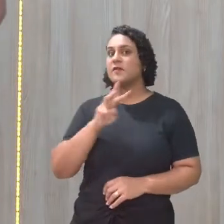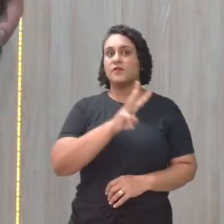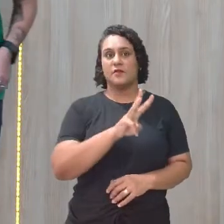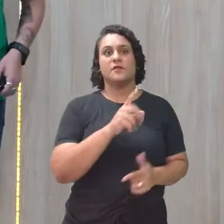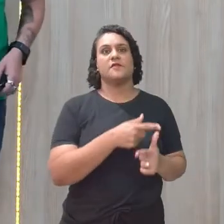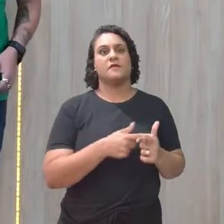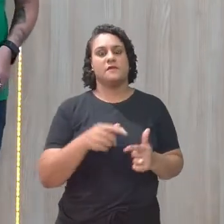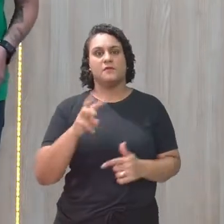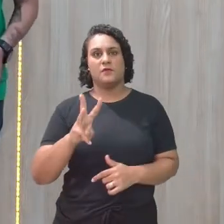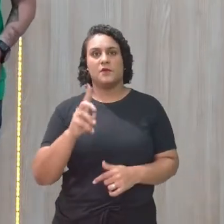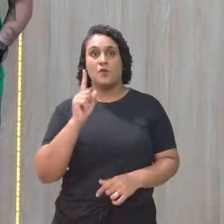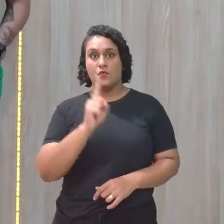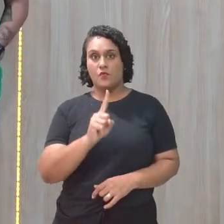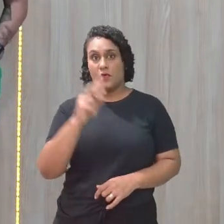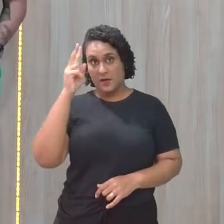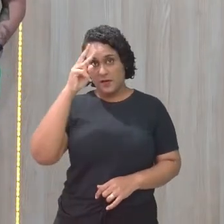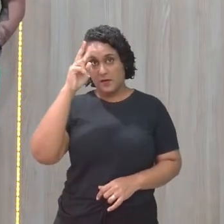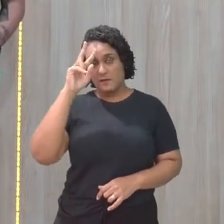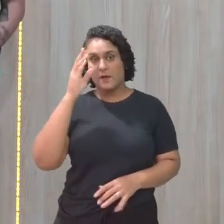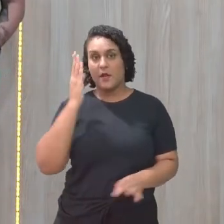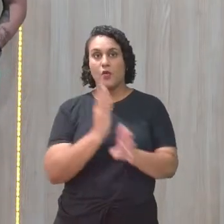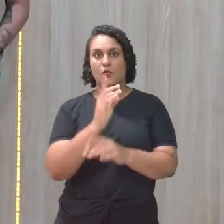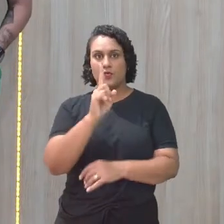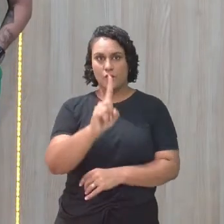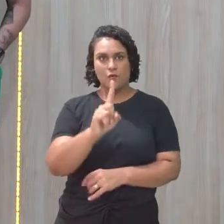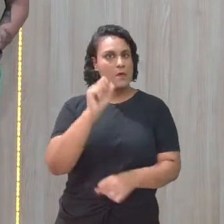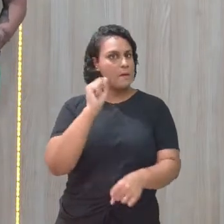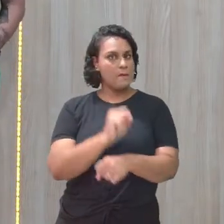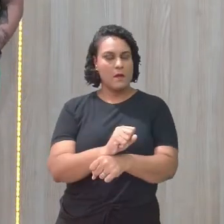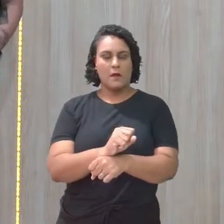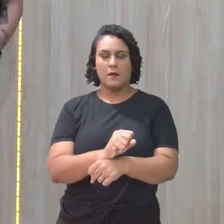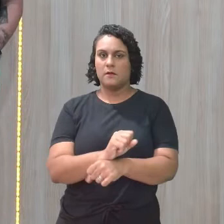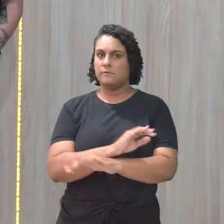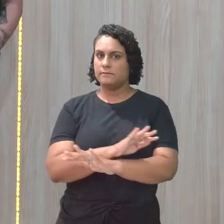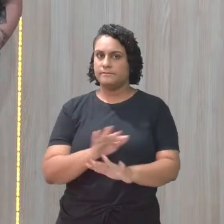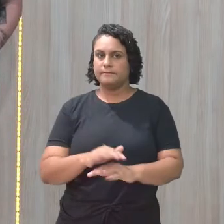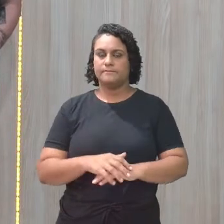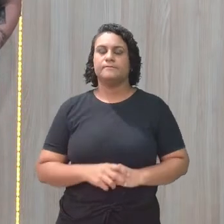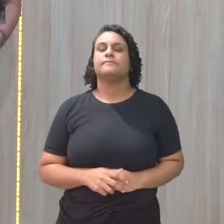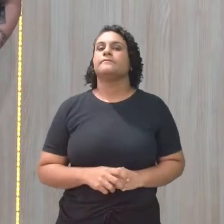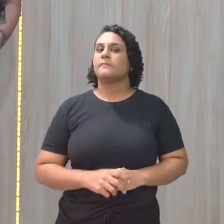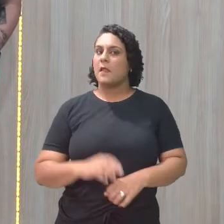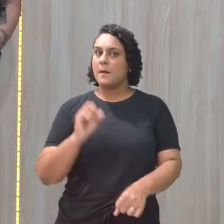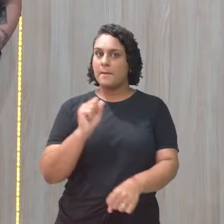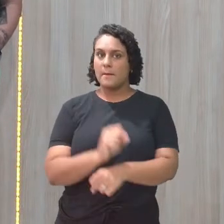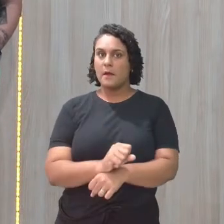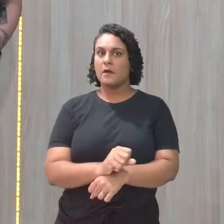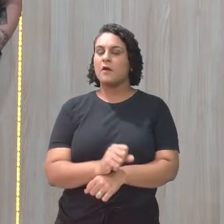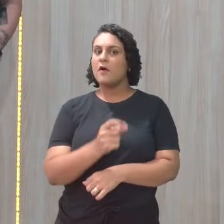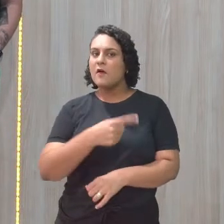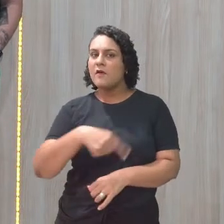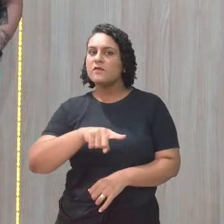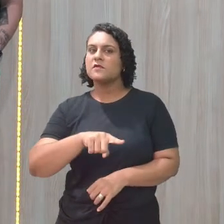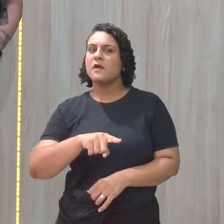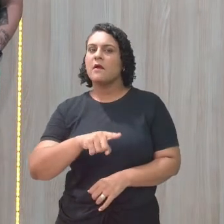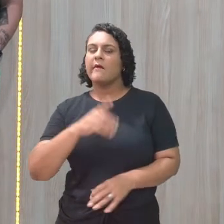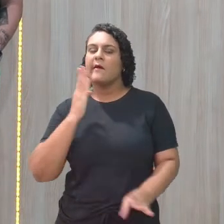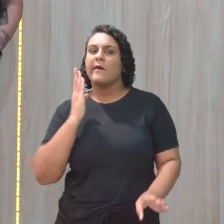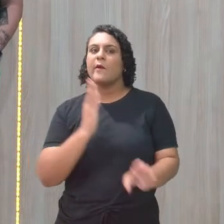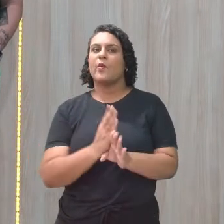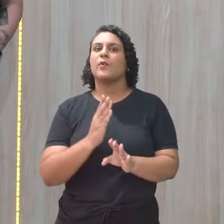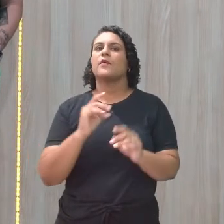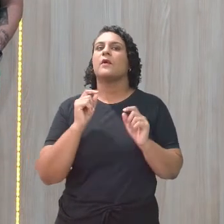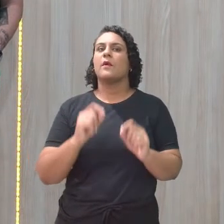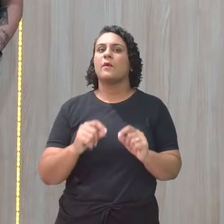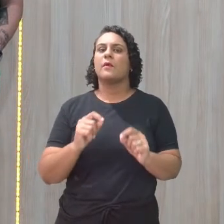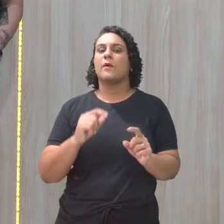por 3, 1. Lembra? Chegou no 1, para. Parando ali, você vai encontrar exatamente o que